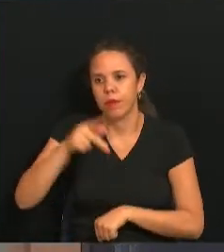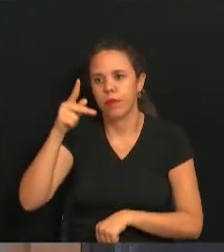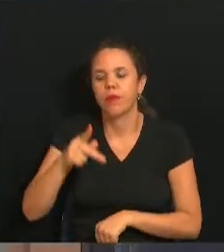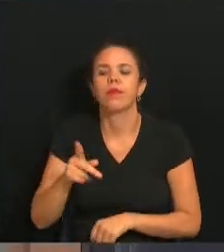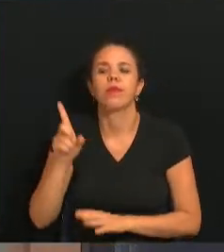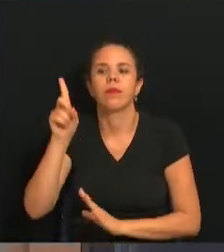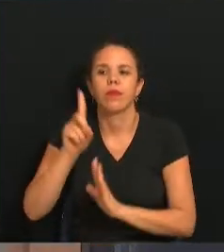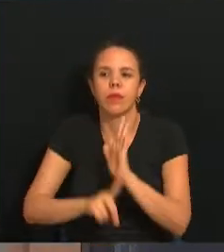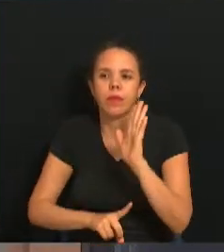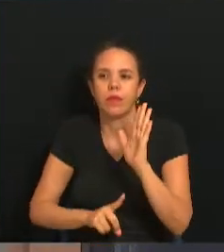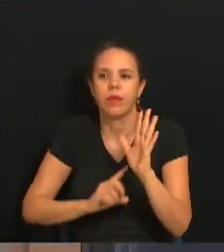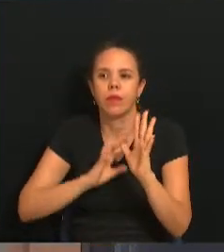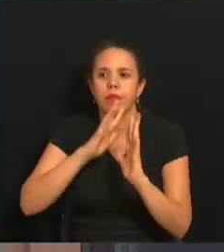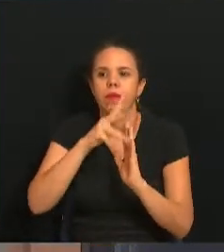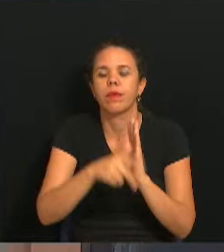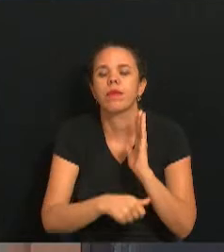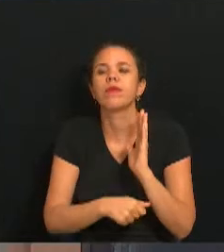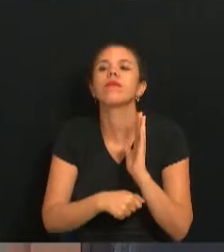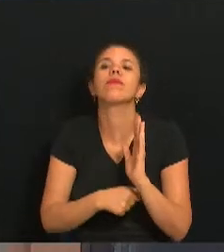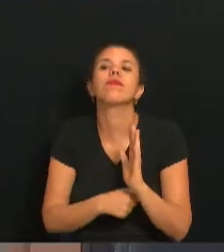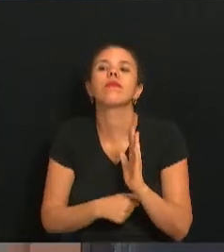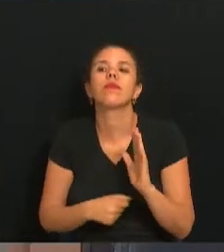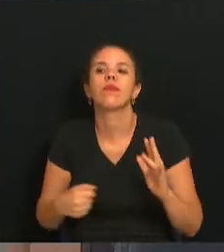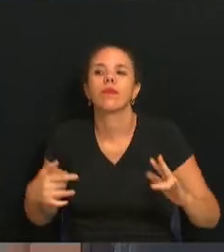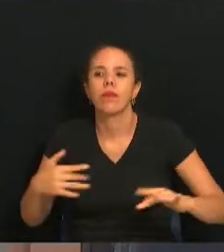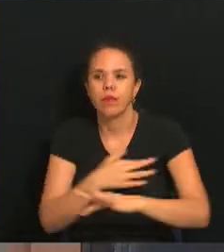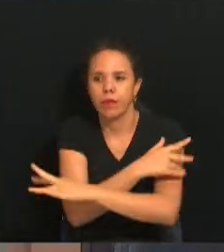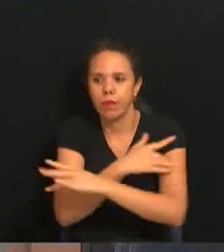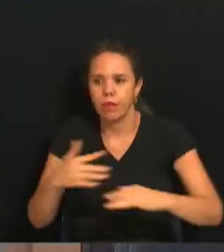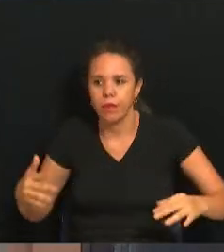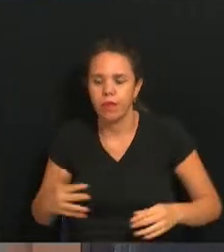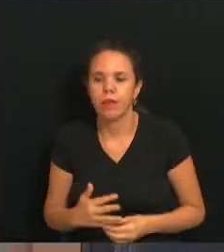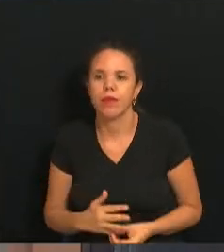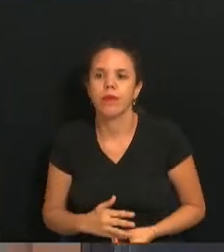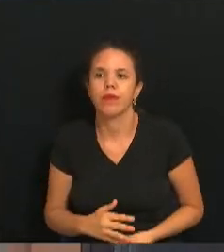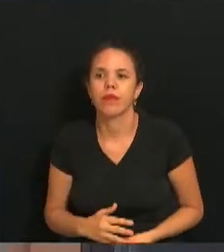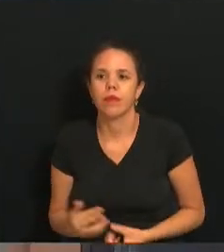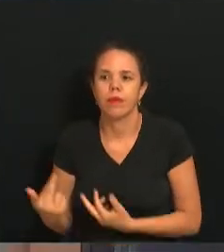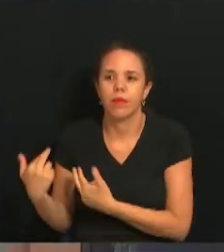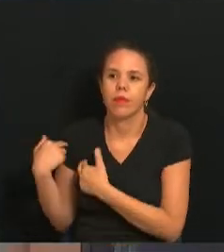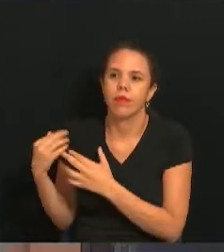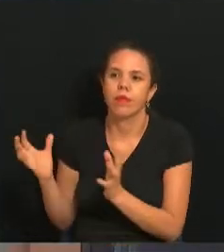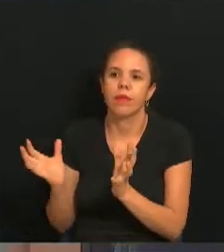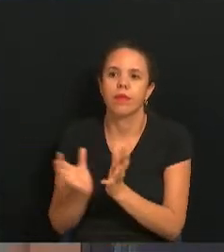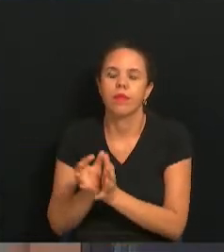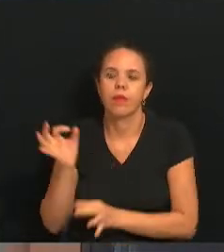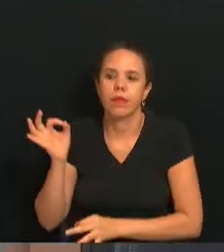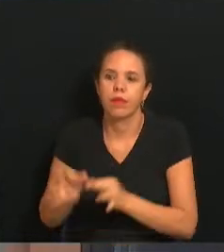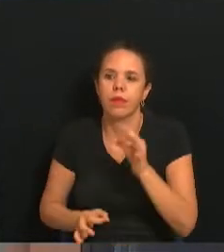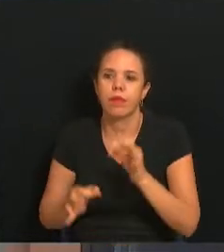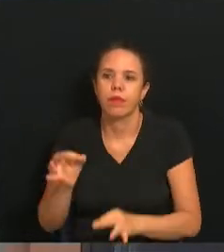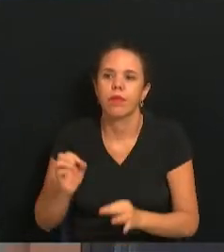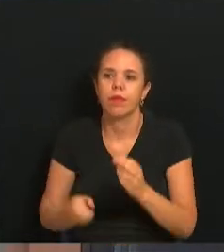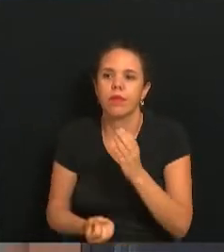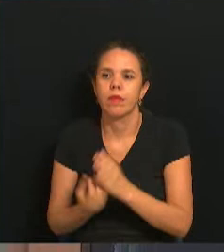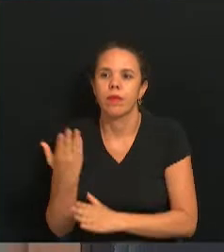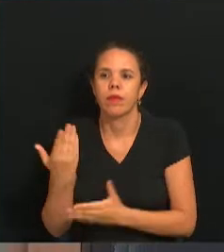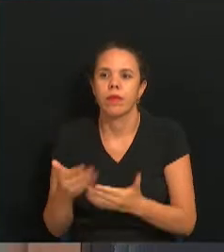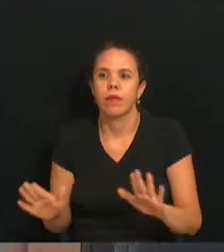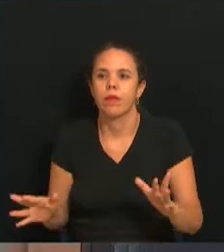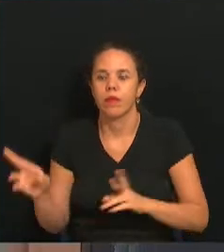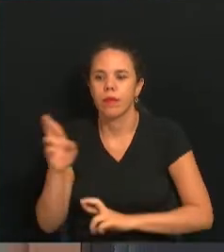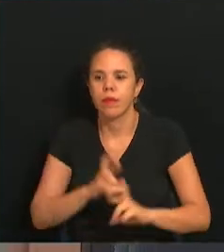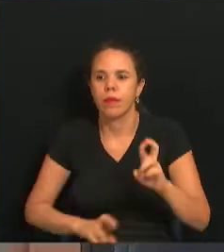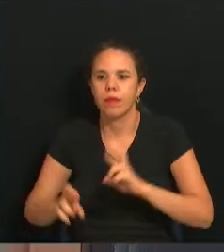Direito Ambiental e Urbanístico. Ele coordenou a equipe jurídica da elaboração da revisão do